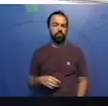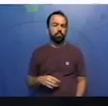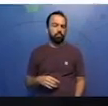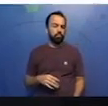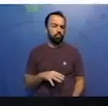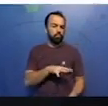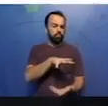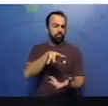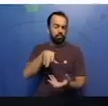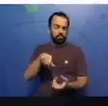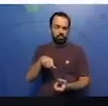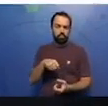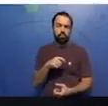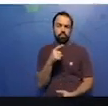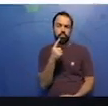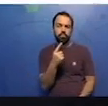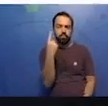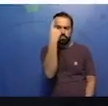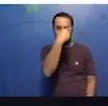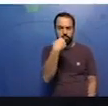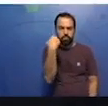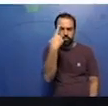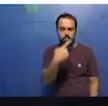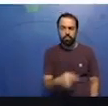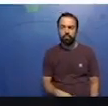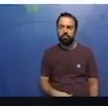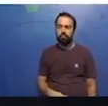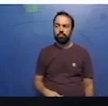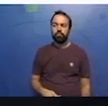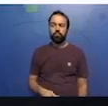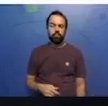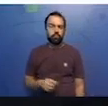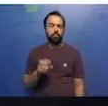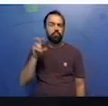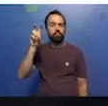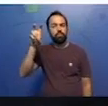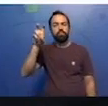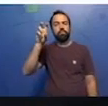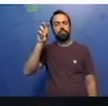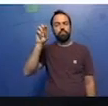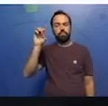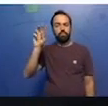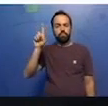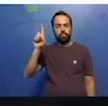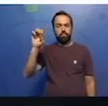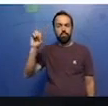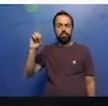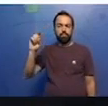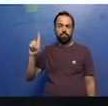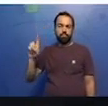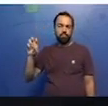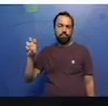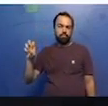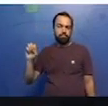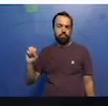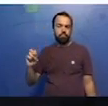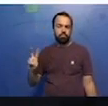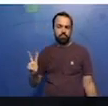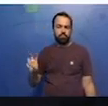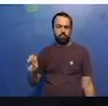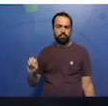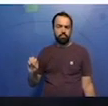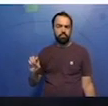hora. Olha lá, 5, 10, 15, 20, 25,